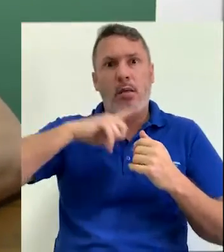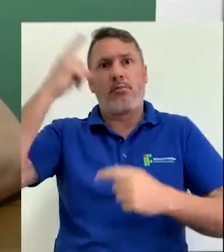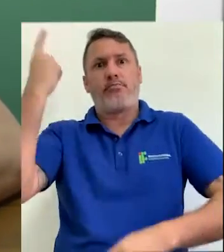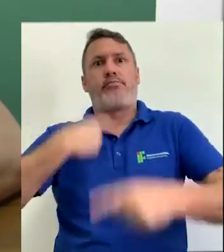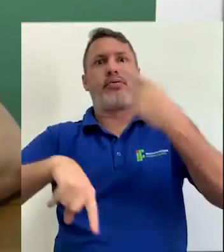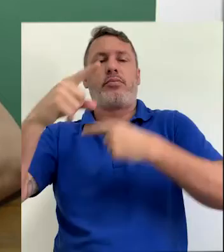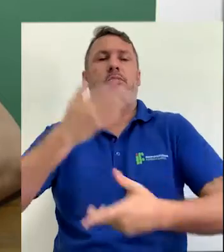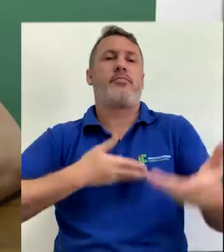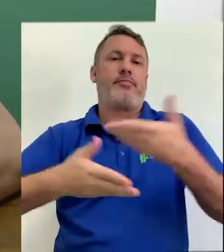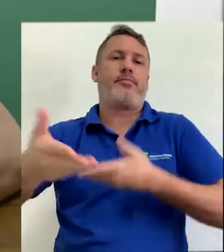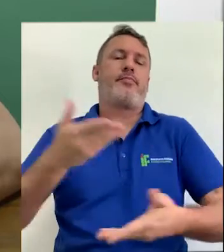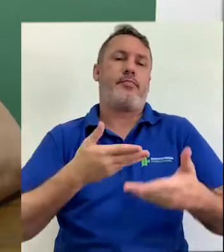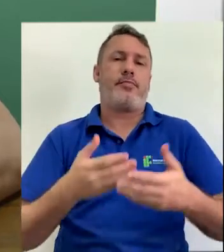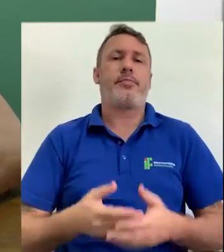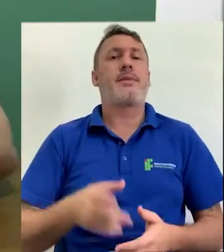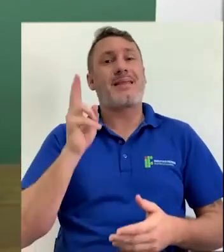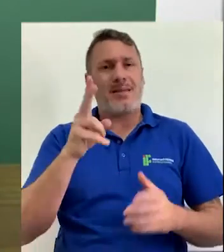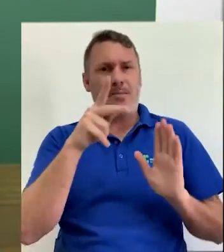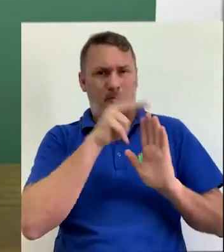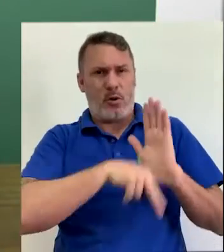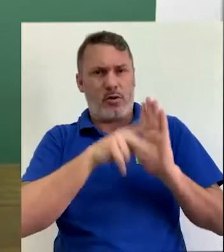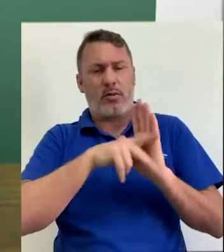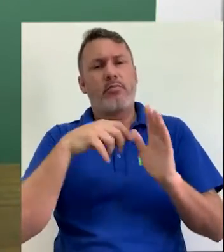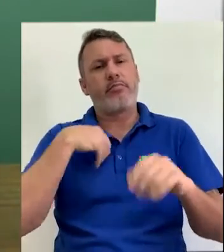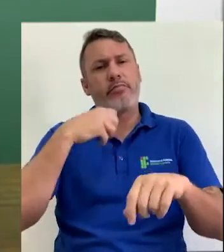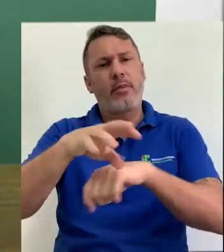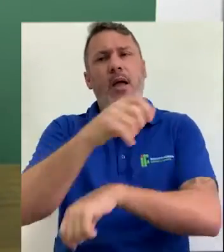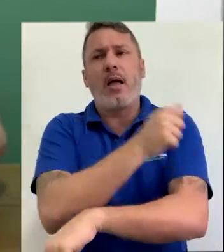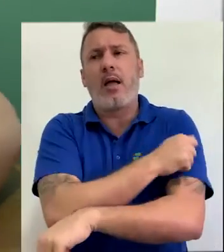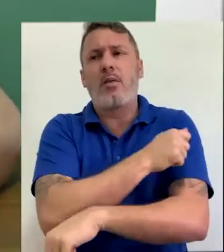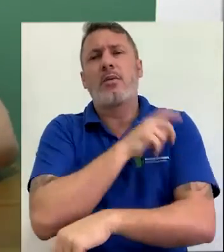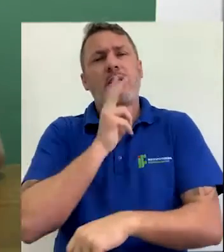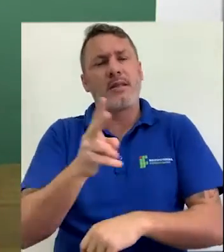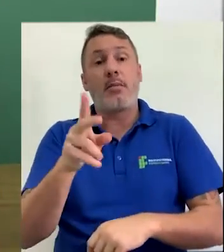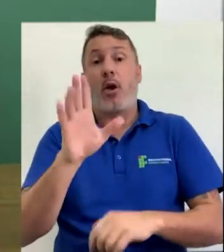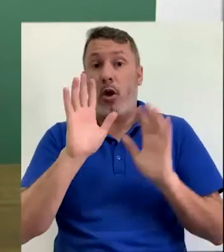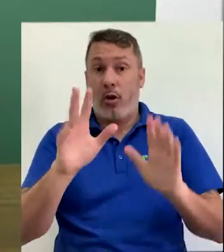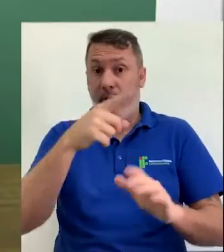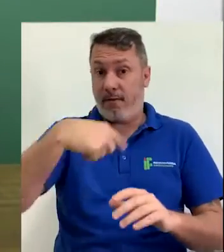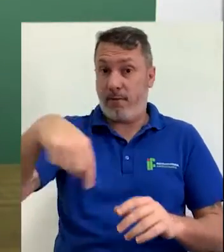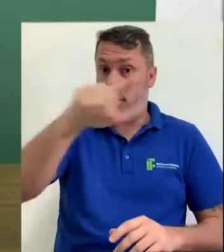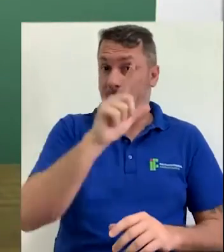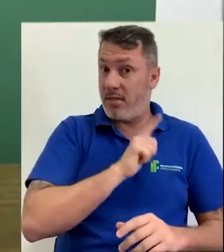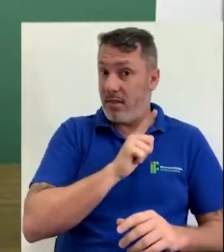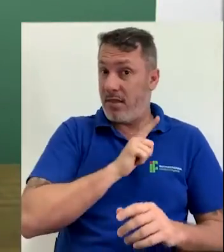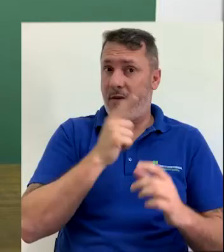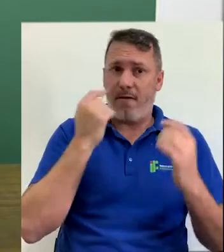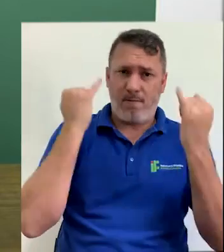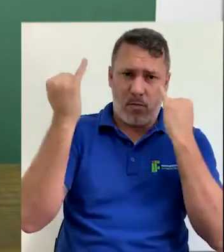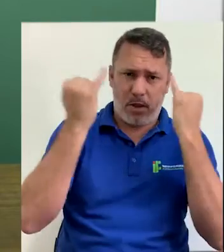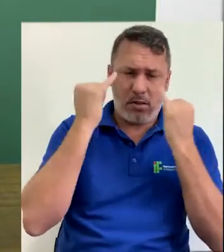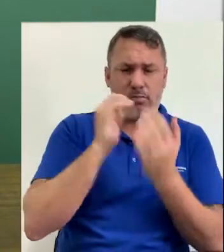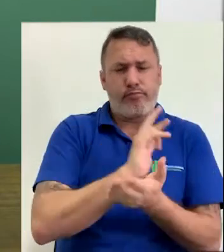sempre falamos: olha, tenha o tanto de informação que você